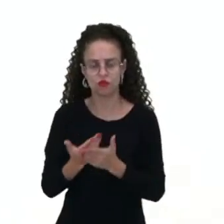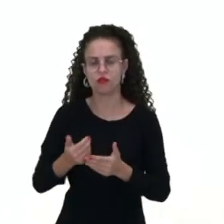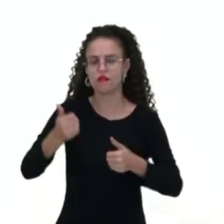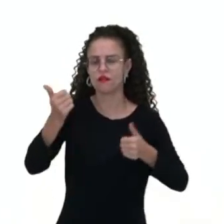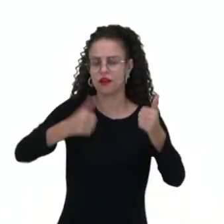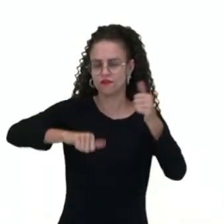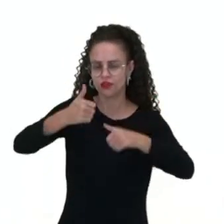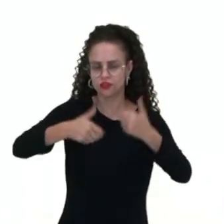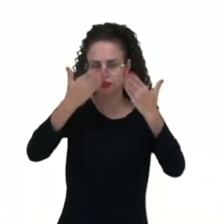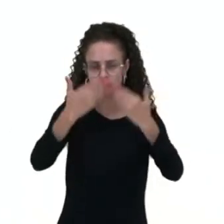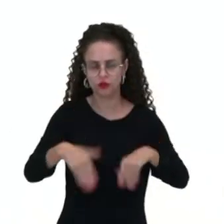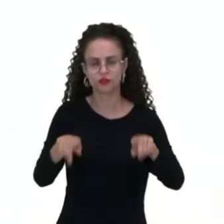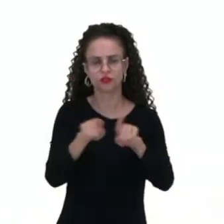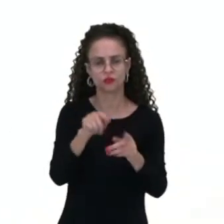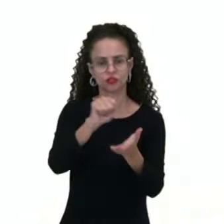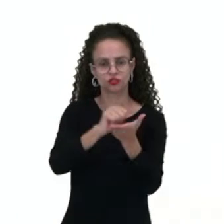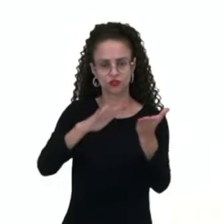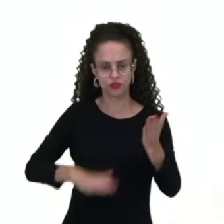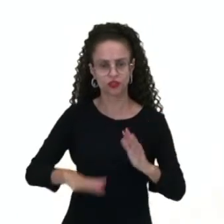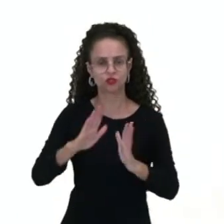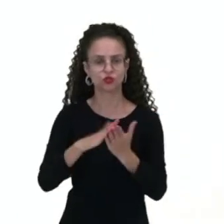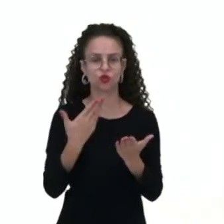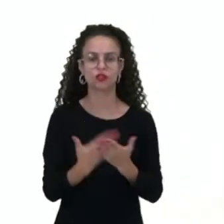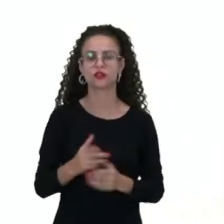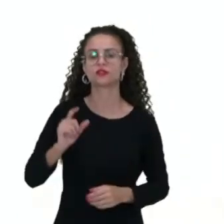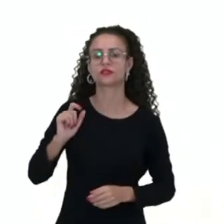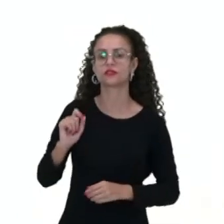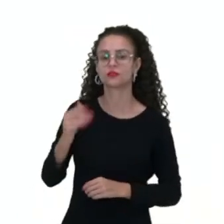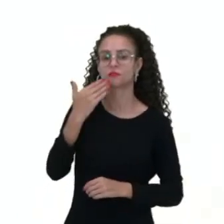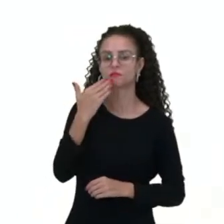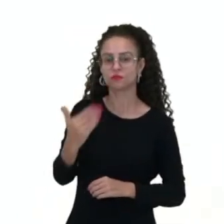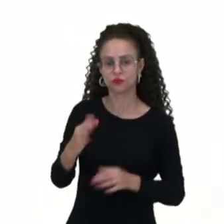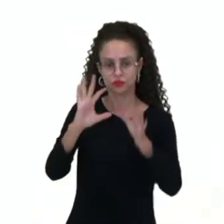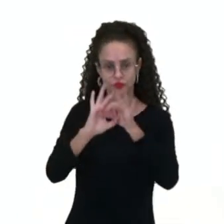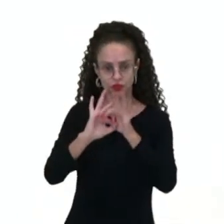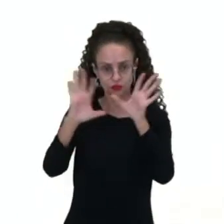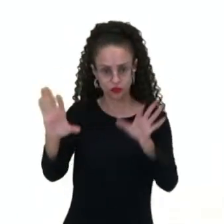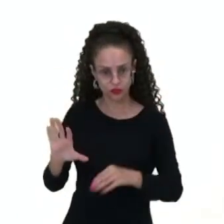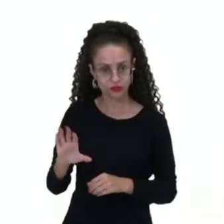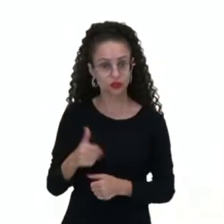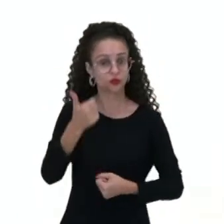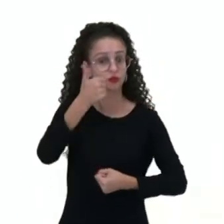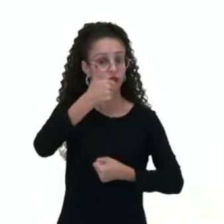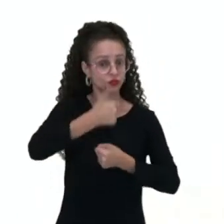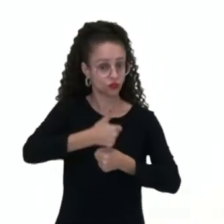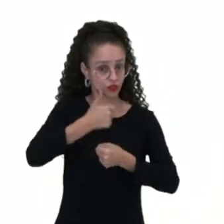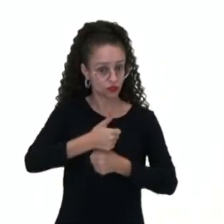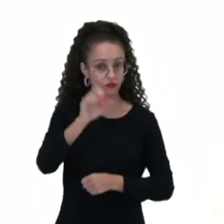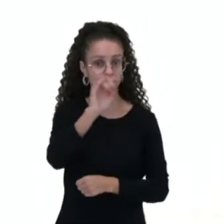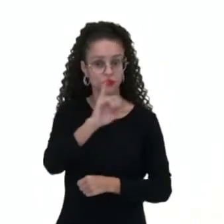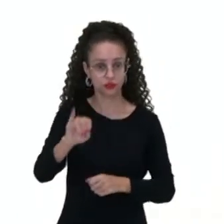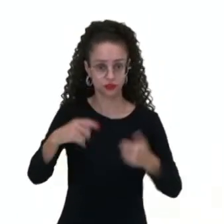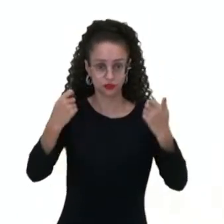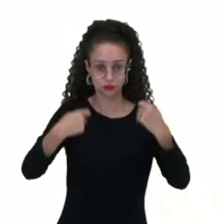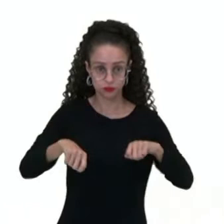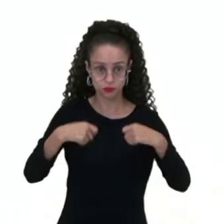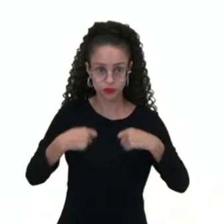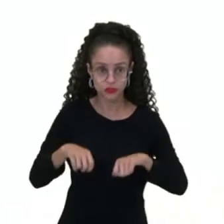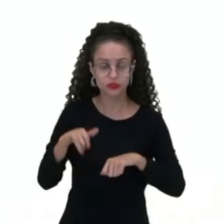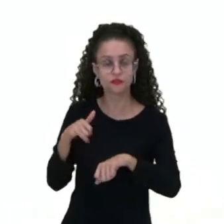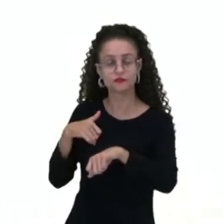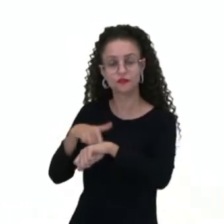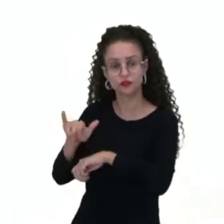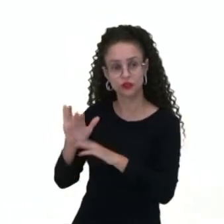outras atividades escolares. Solicitar autorização à direção quando necessitar de ausentar da